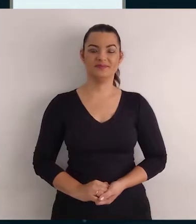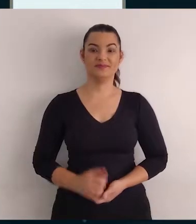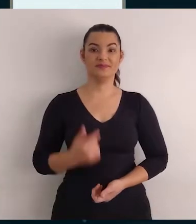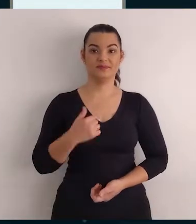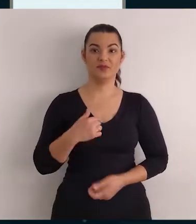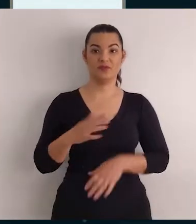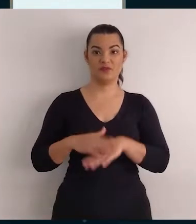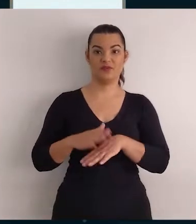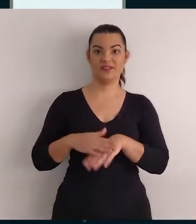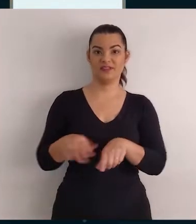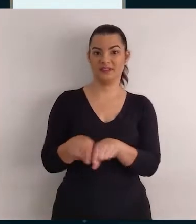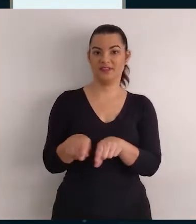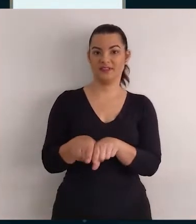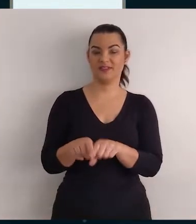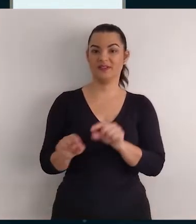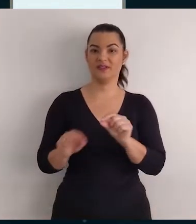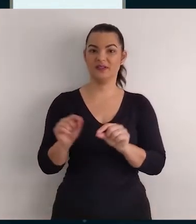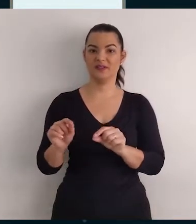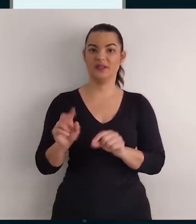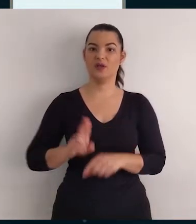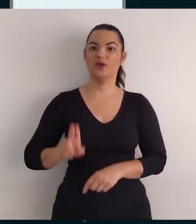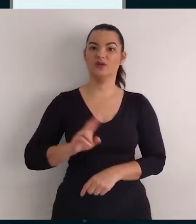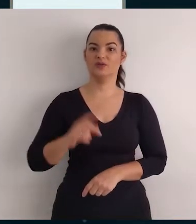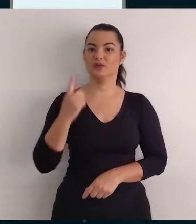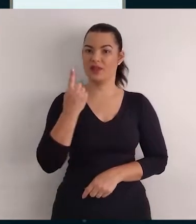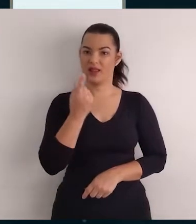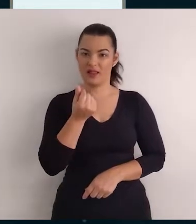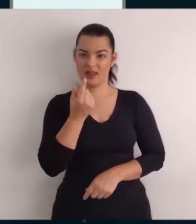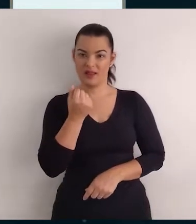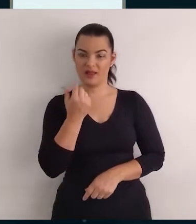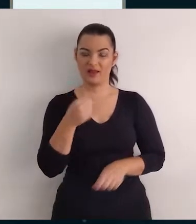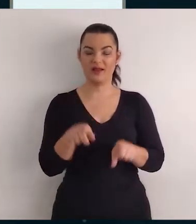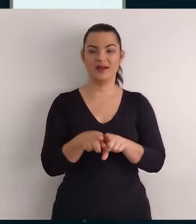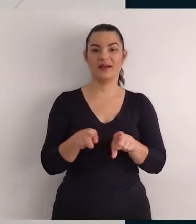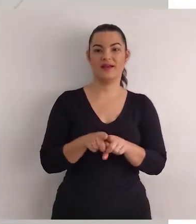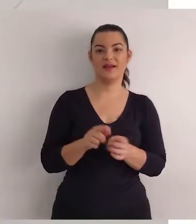Eu vou fazer também com um lápis em papel.